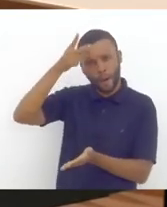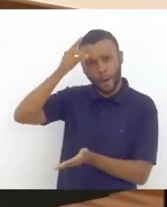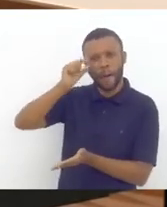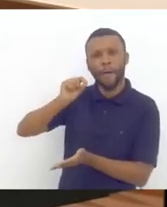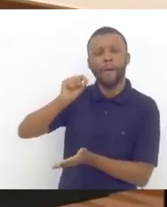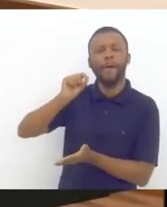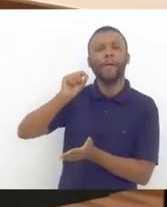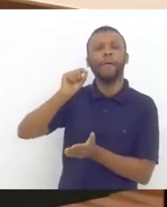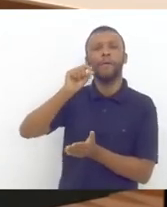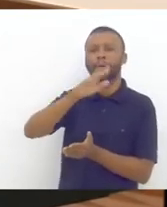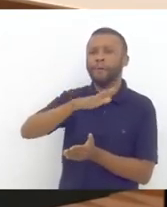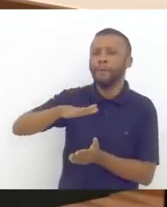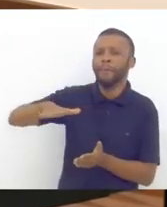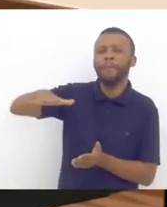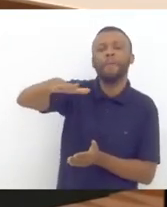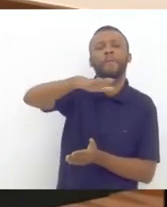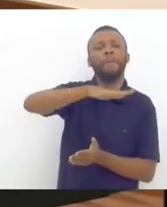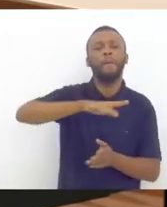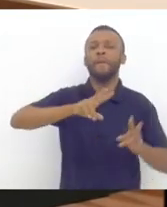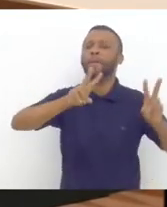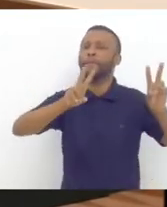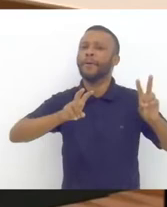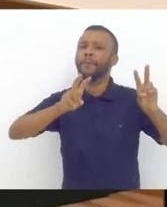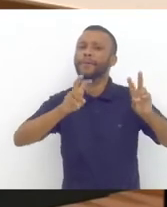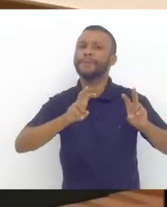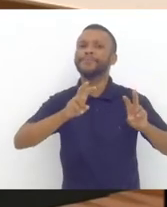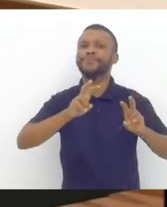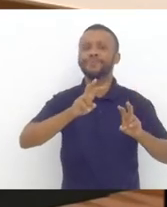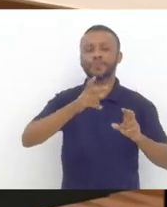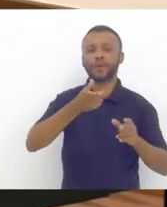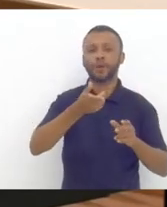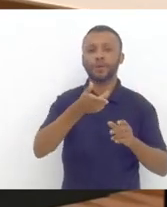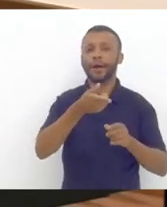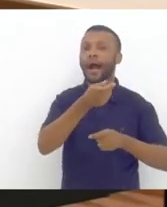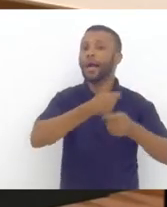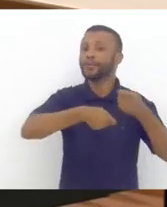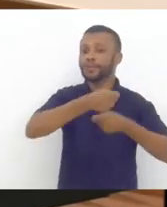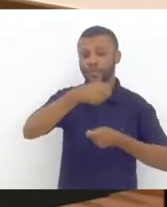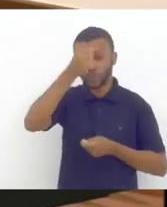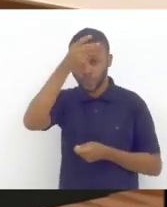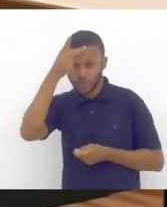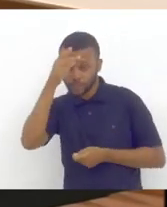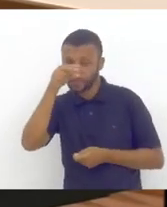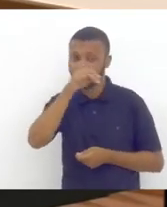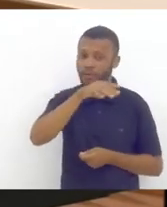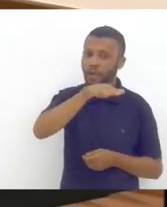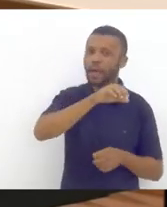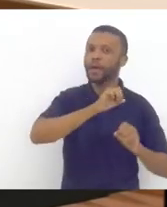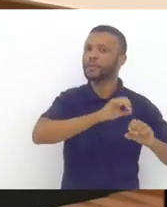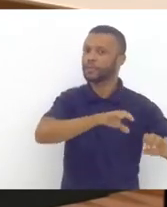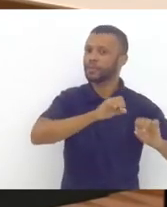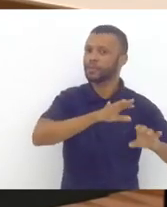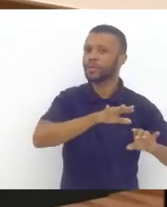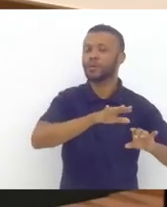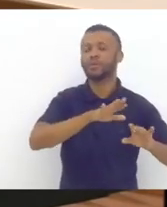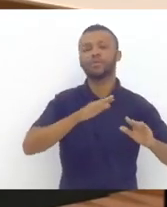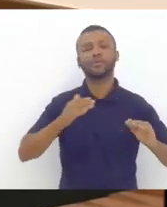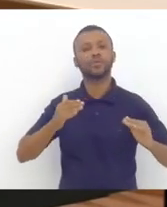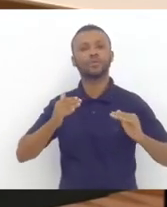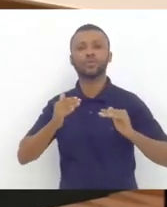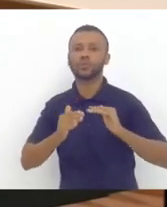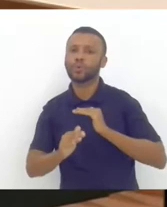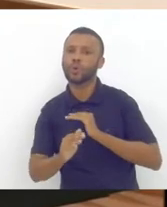a municipalização, entre aspas, da educação, indo na direção de encontro contra